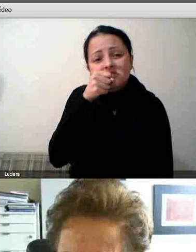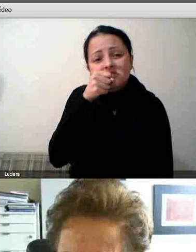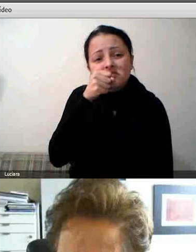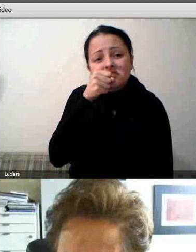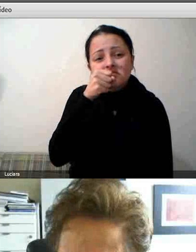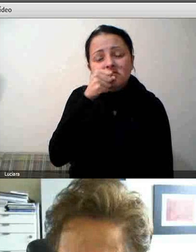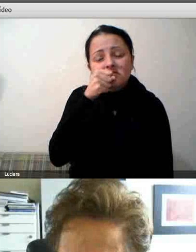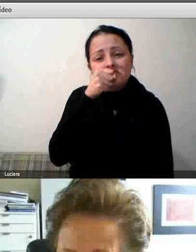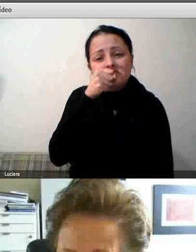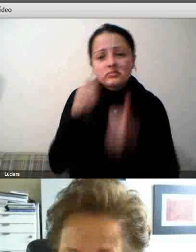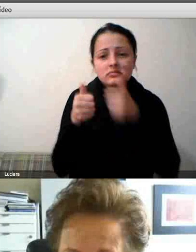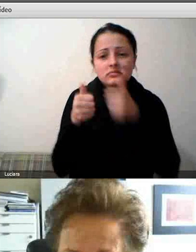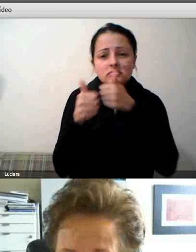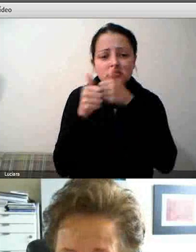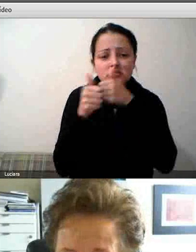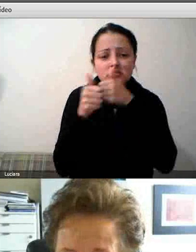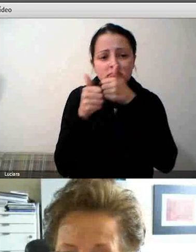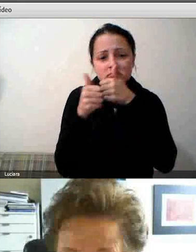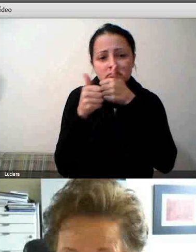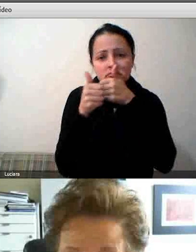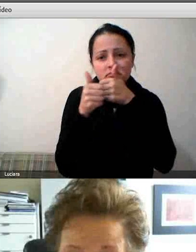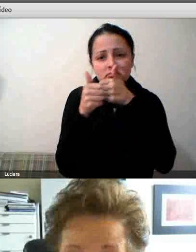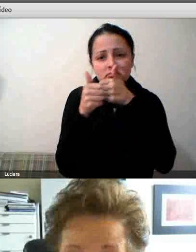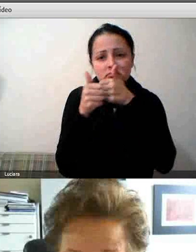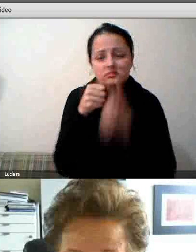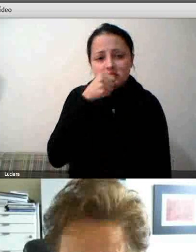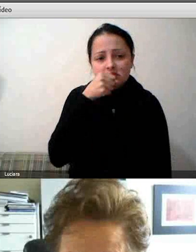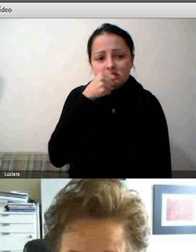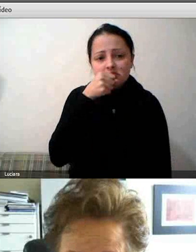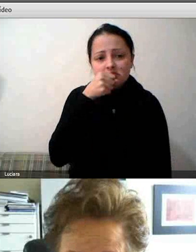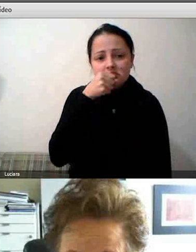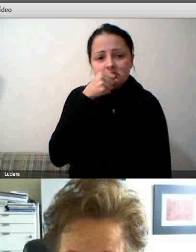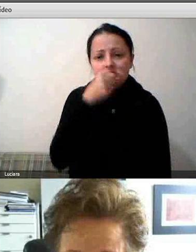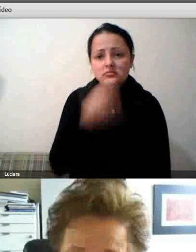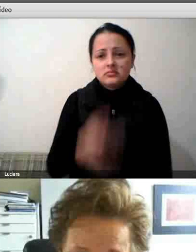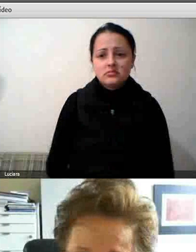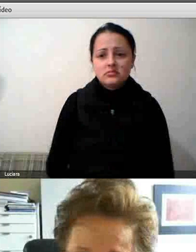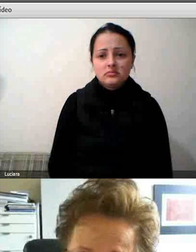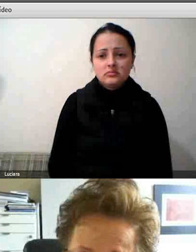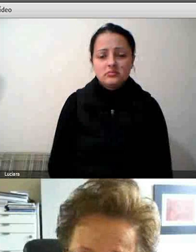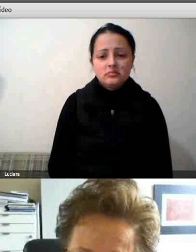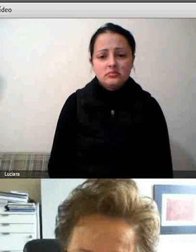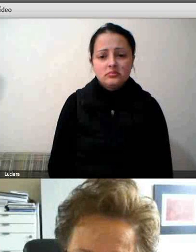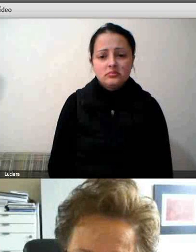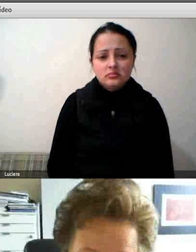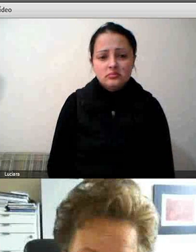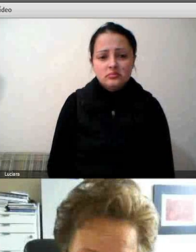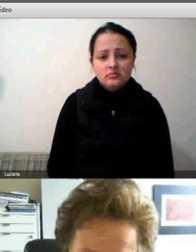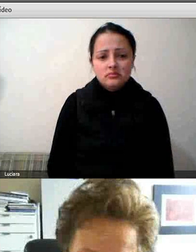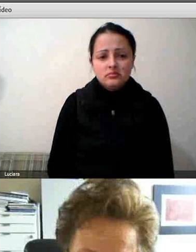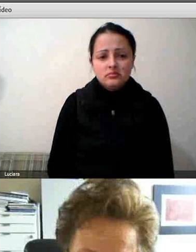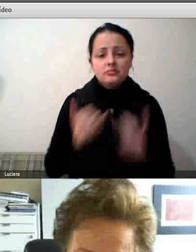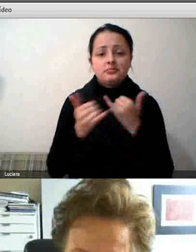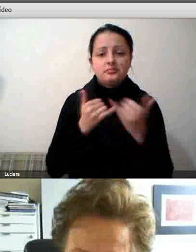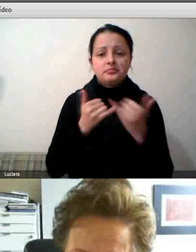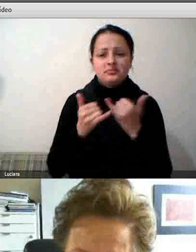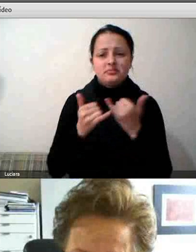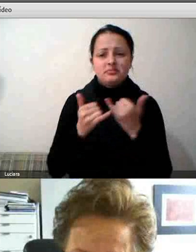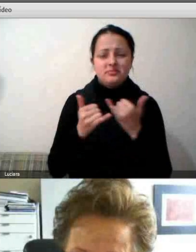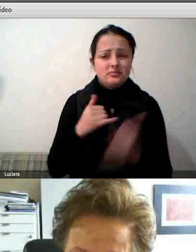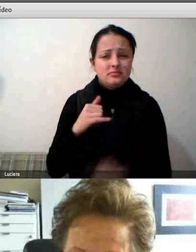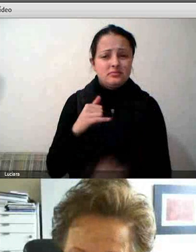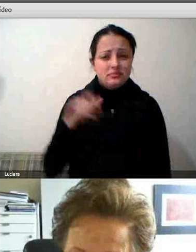é totalmente incompetente para dar conta do que a gente vê. É só ver as experiências científicas. Por